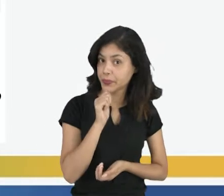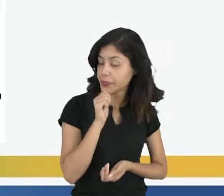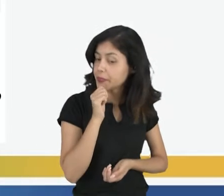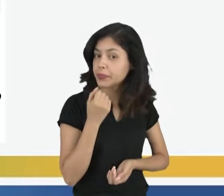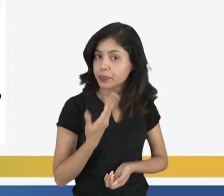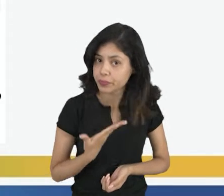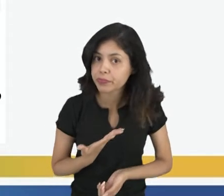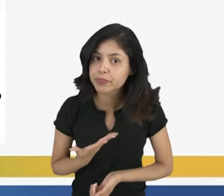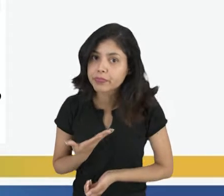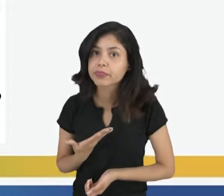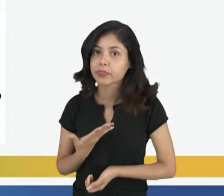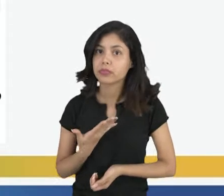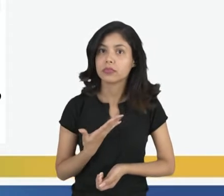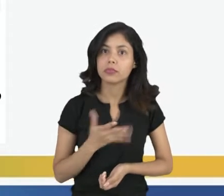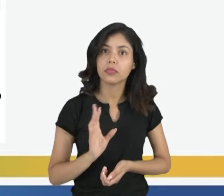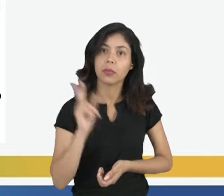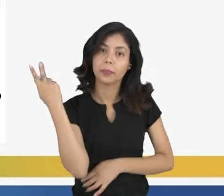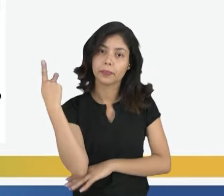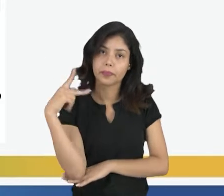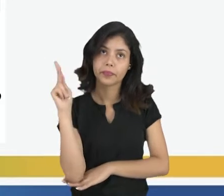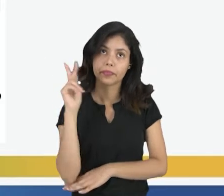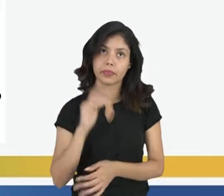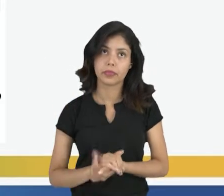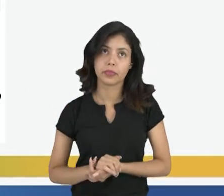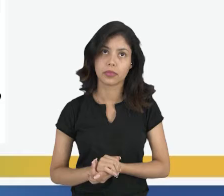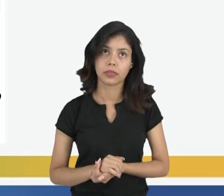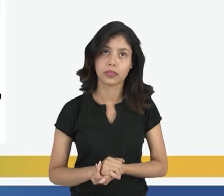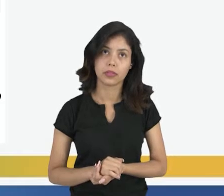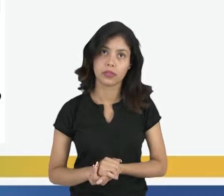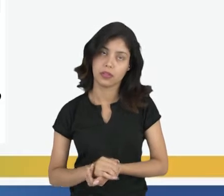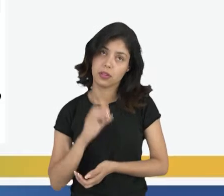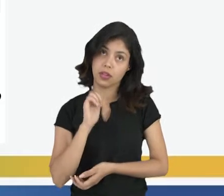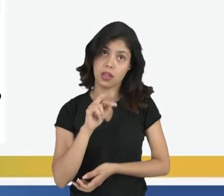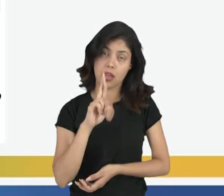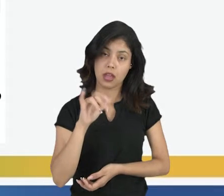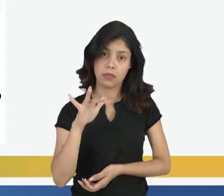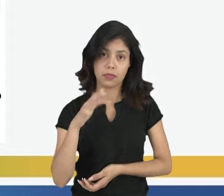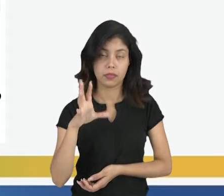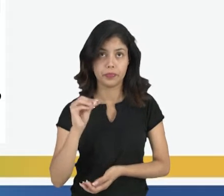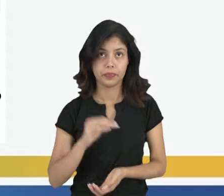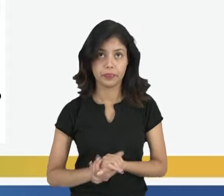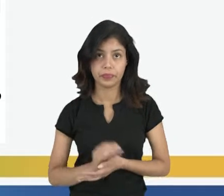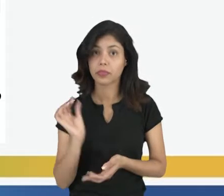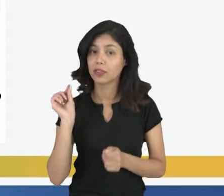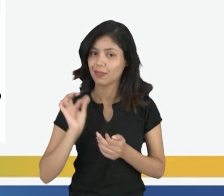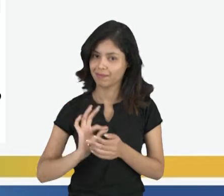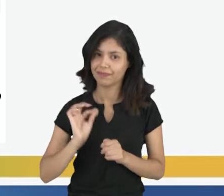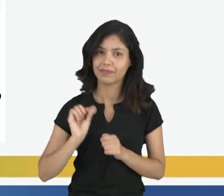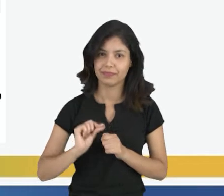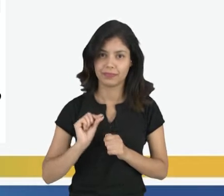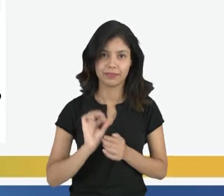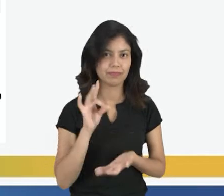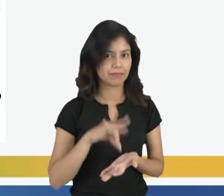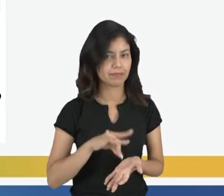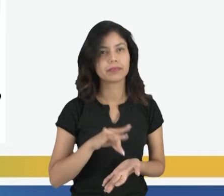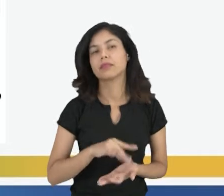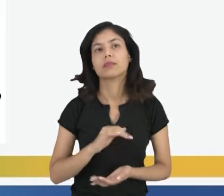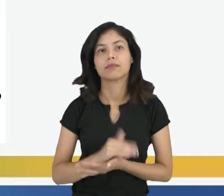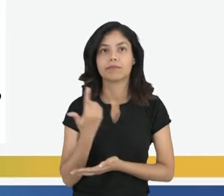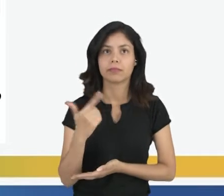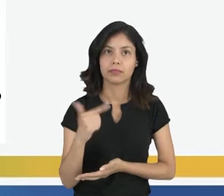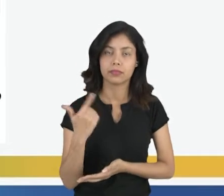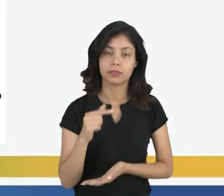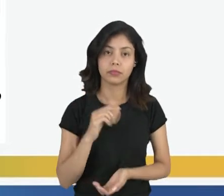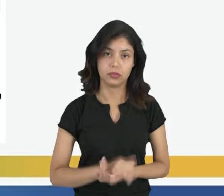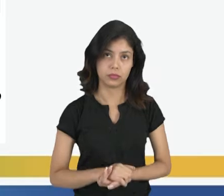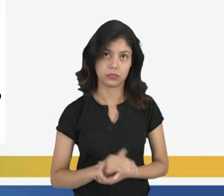né, que foi um período onde essas nações só se armaram, porque, de fato, né, a gente não teve o